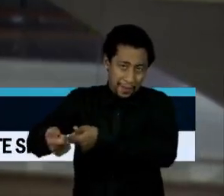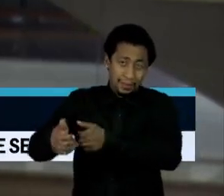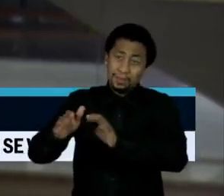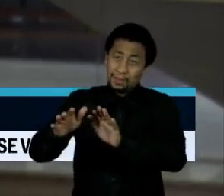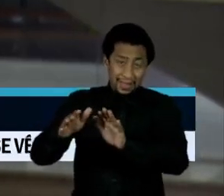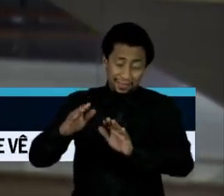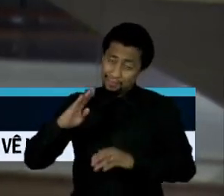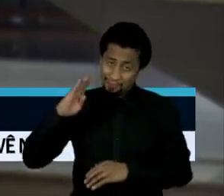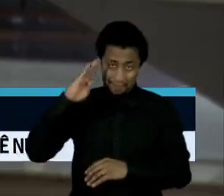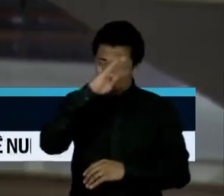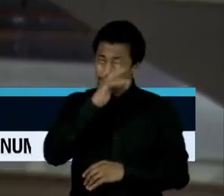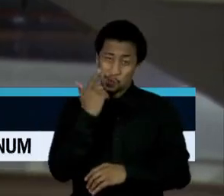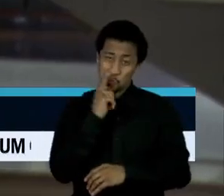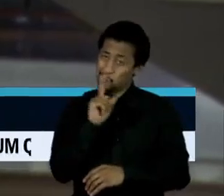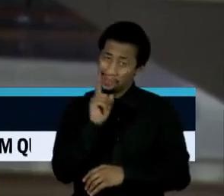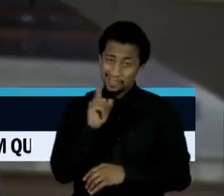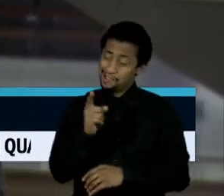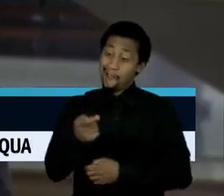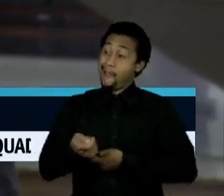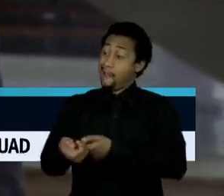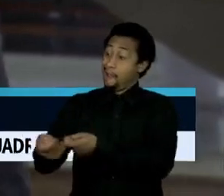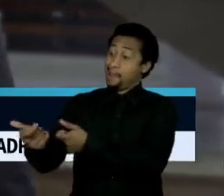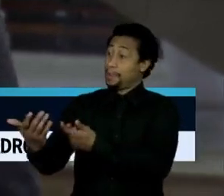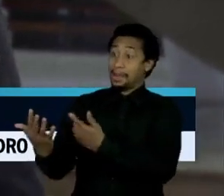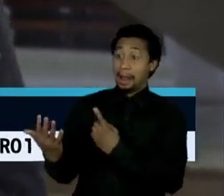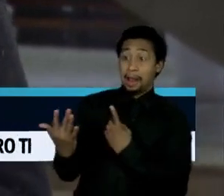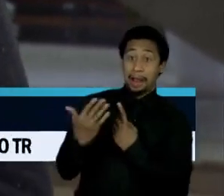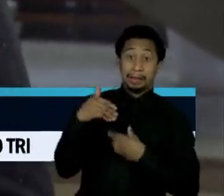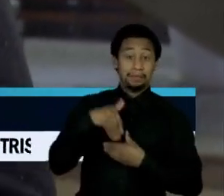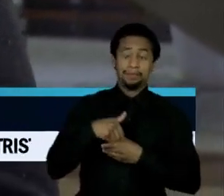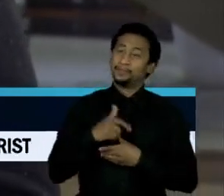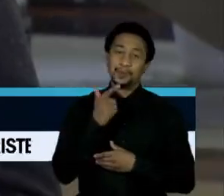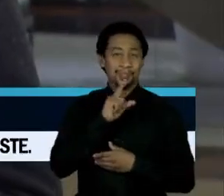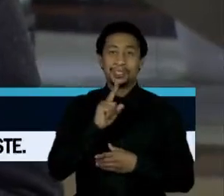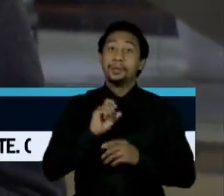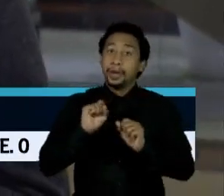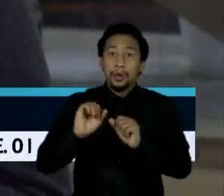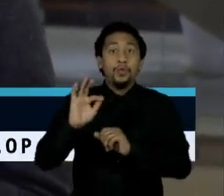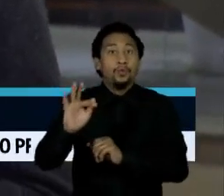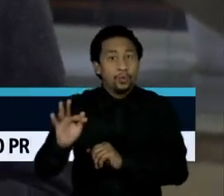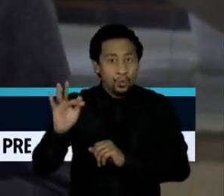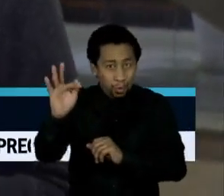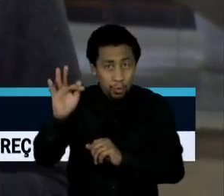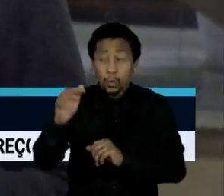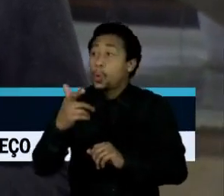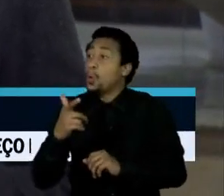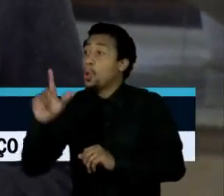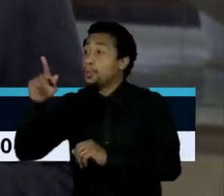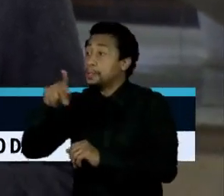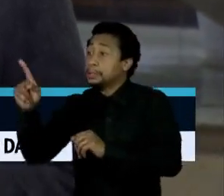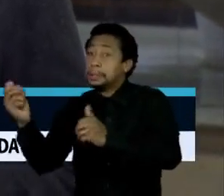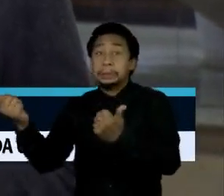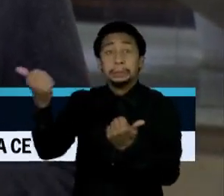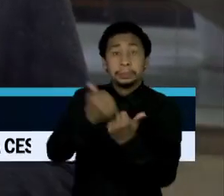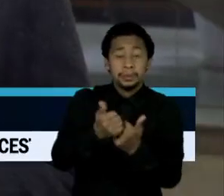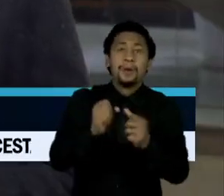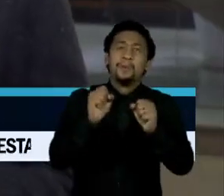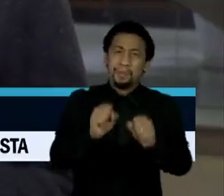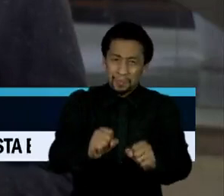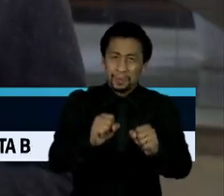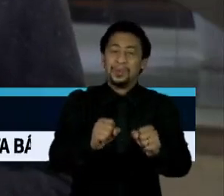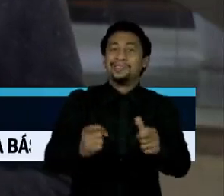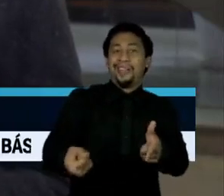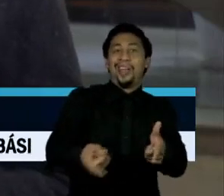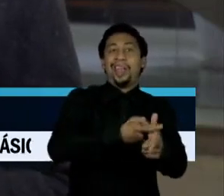resultado favorável nas urnas ainda pode deixar uma herança para lá de negativa para a próxima gestão com o rombo